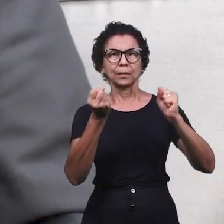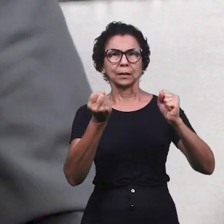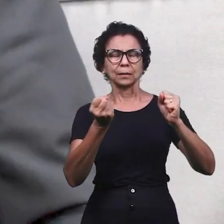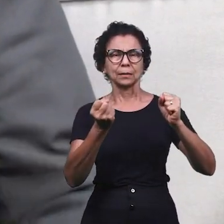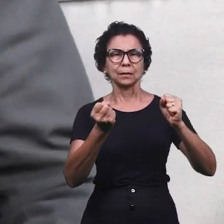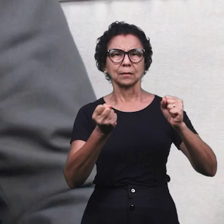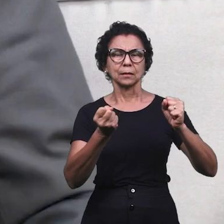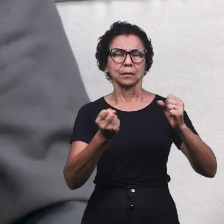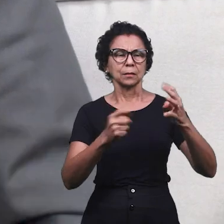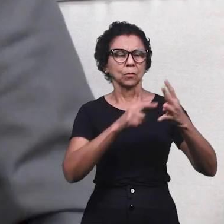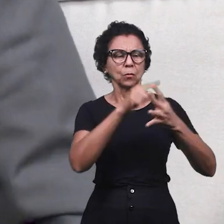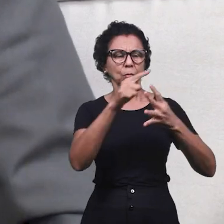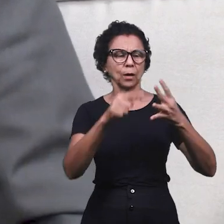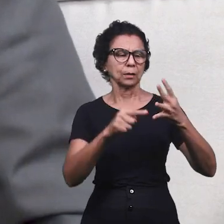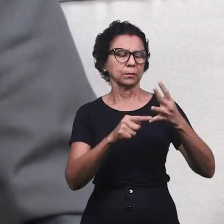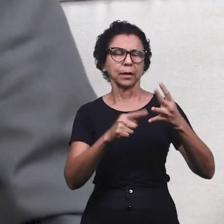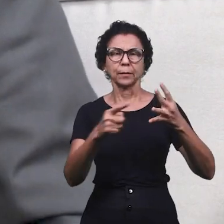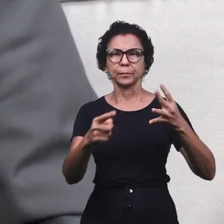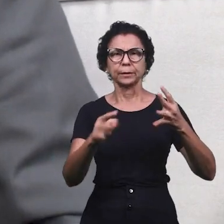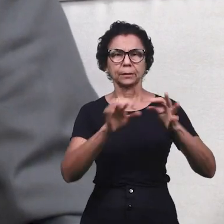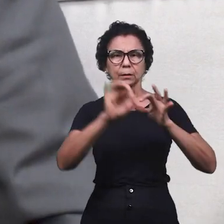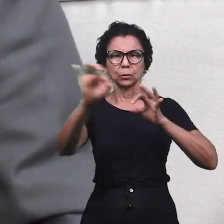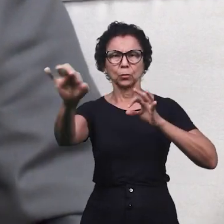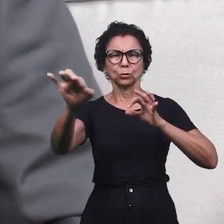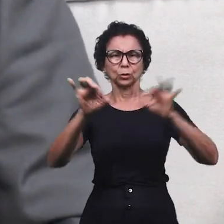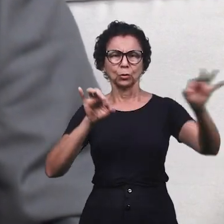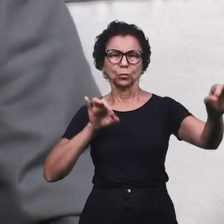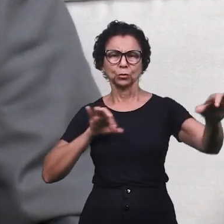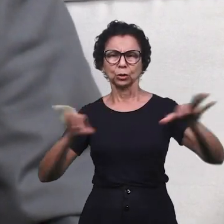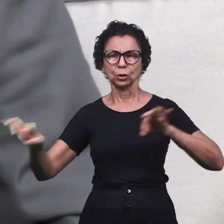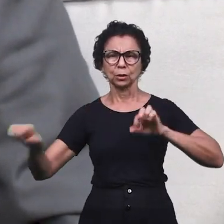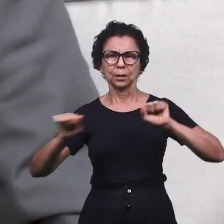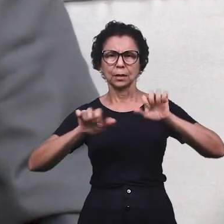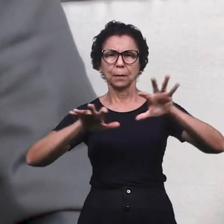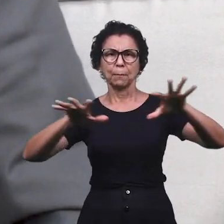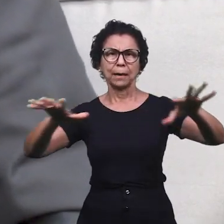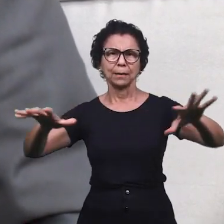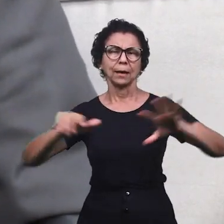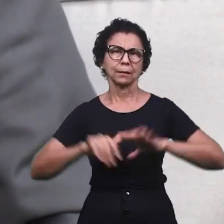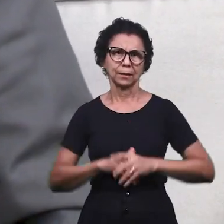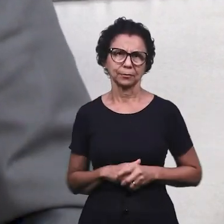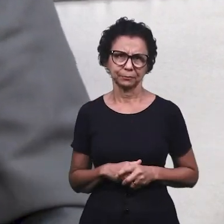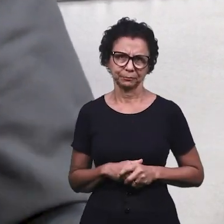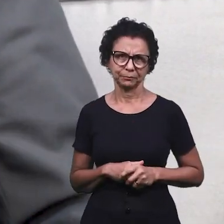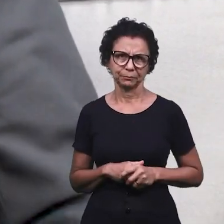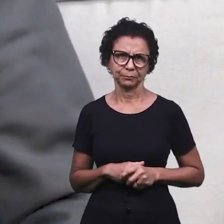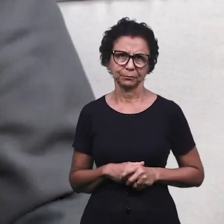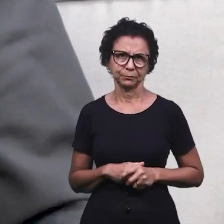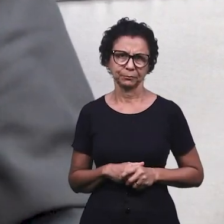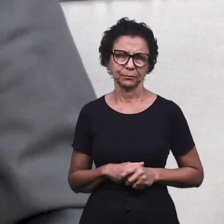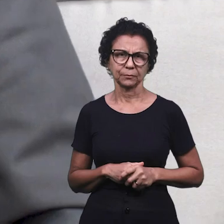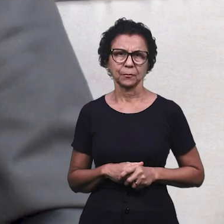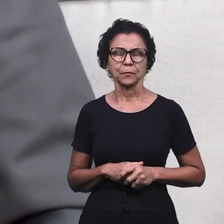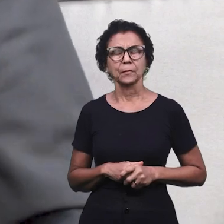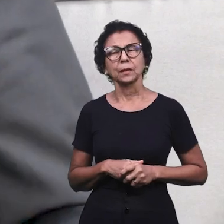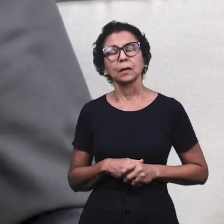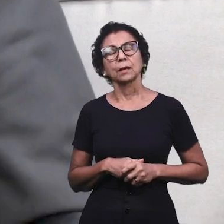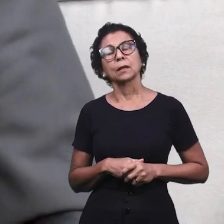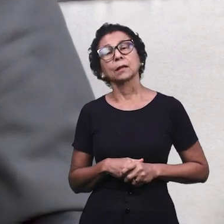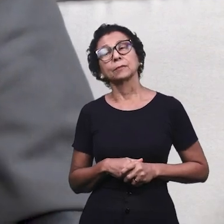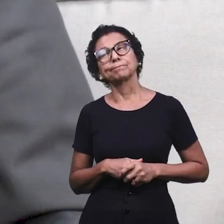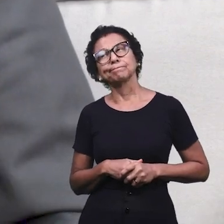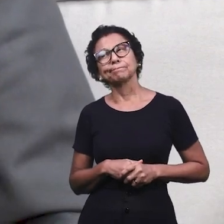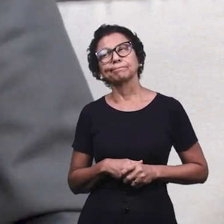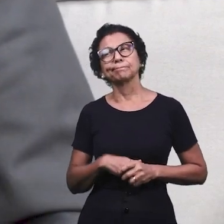distantes. Como se aqui no Brasil fosse Rio Grande do Sul, Vitória, Manaus, Belém. Mas não, você tem que